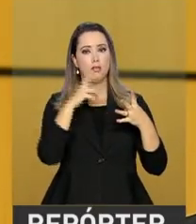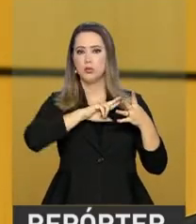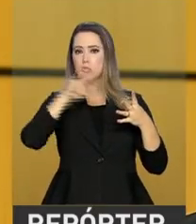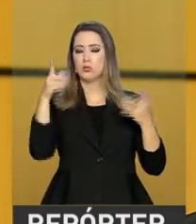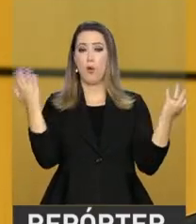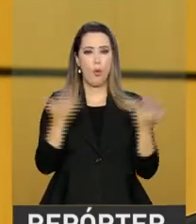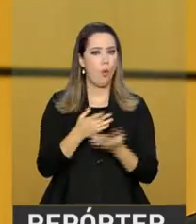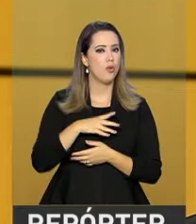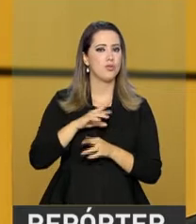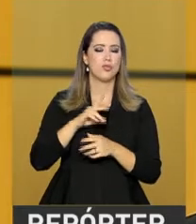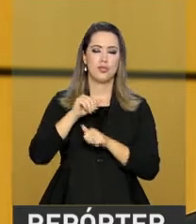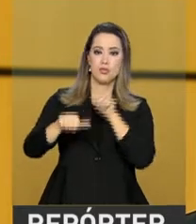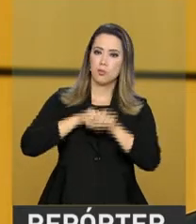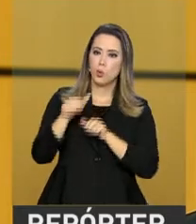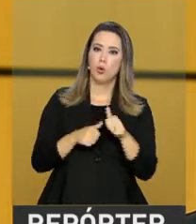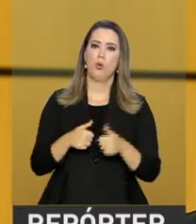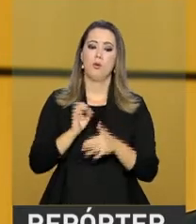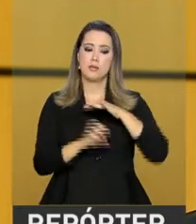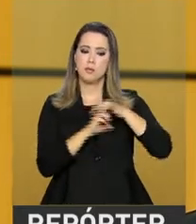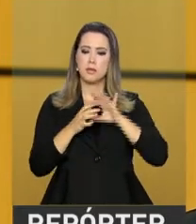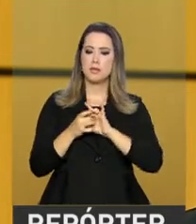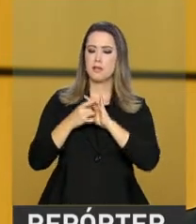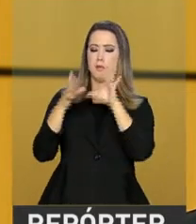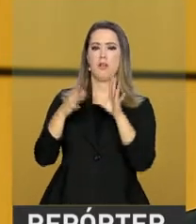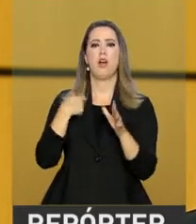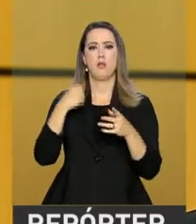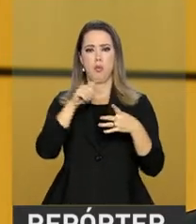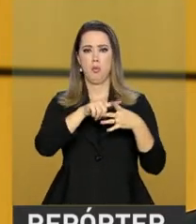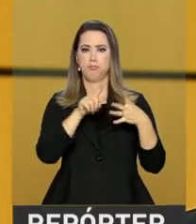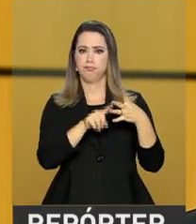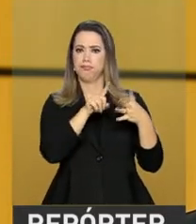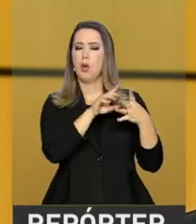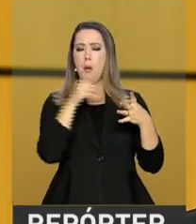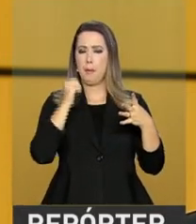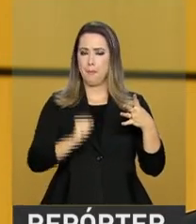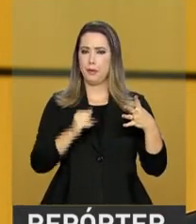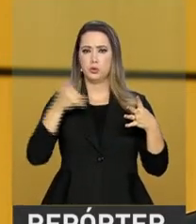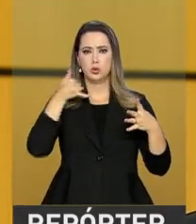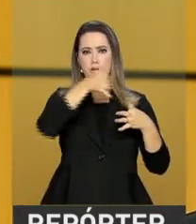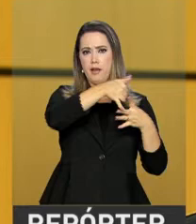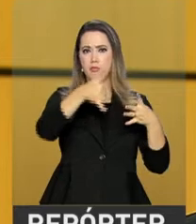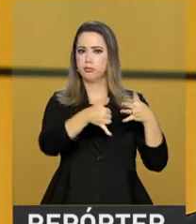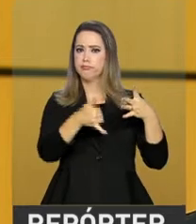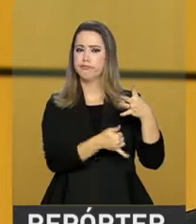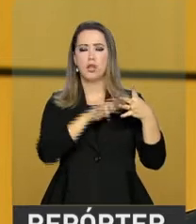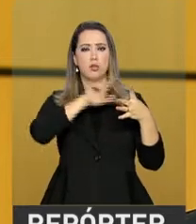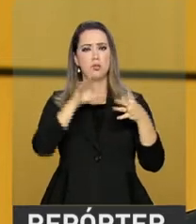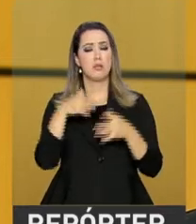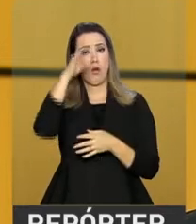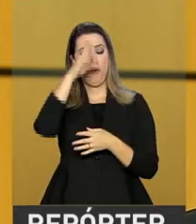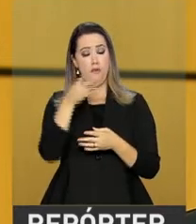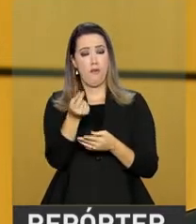ilimitado para todas as operadoras e isso muito em função de uma regulamentação nova da agência que baixou o preço das ligações